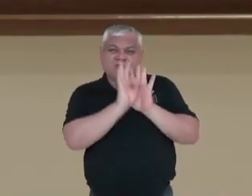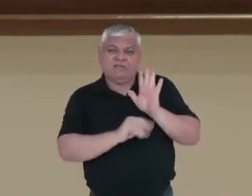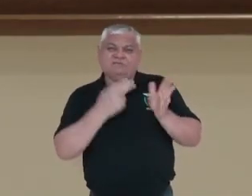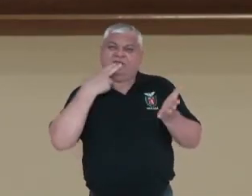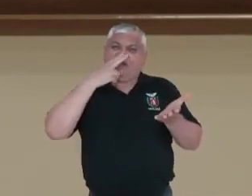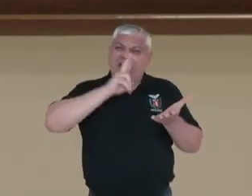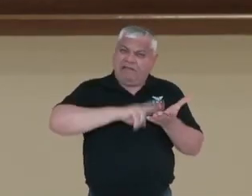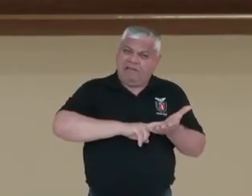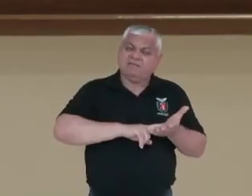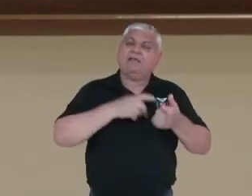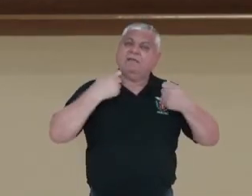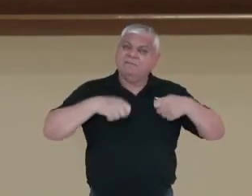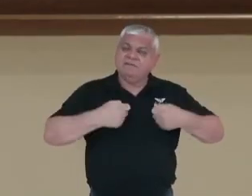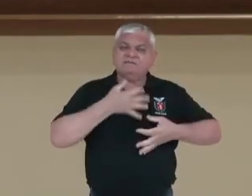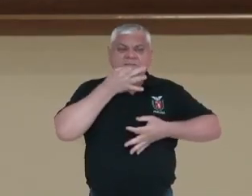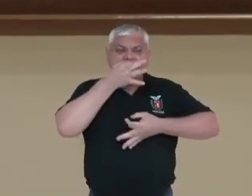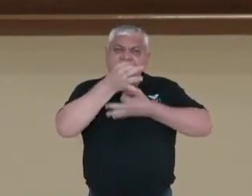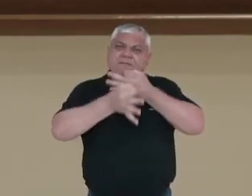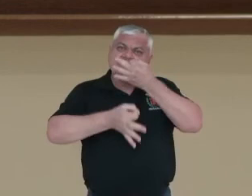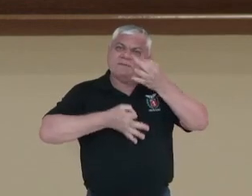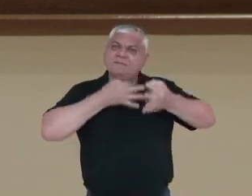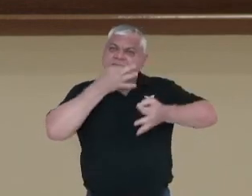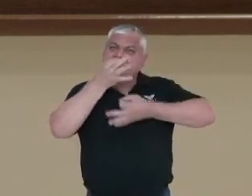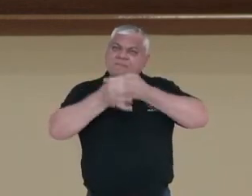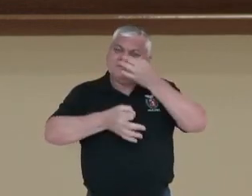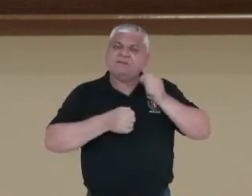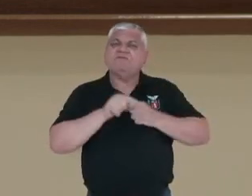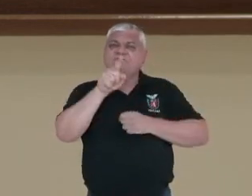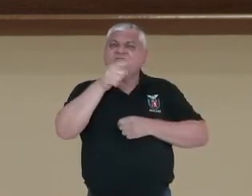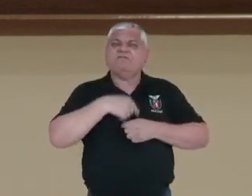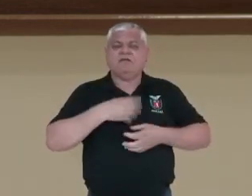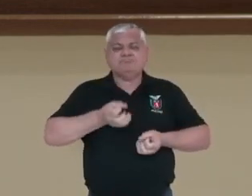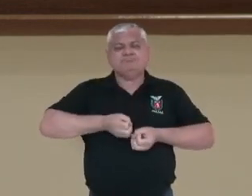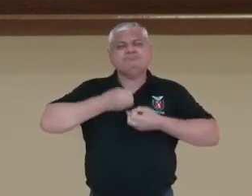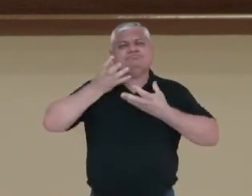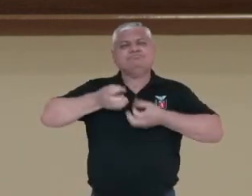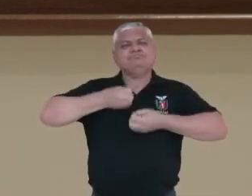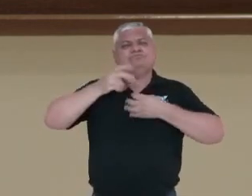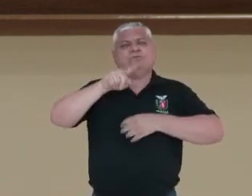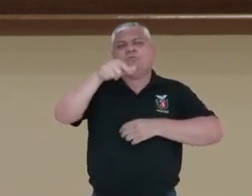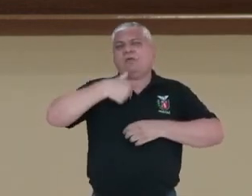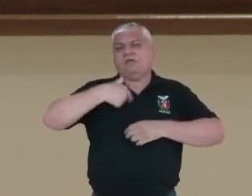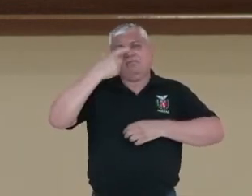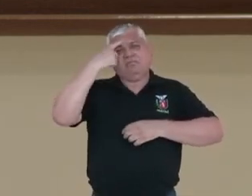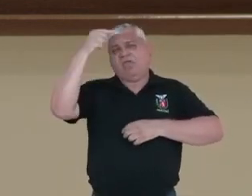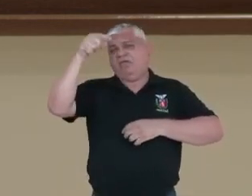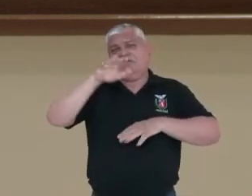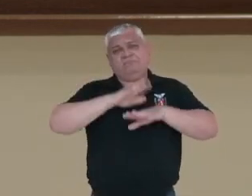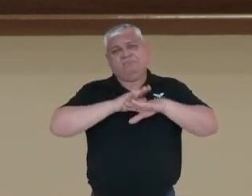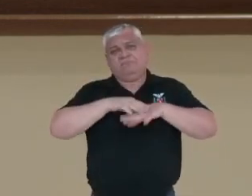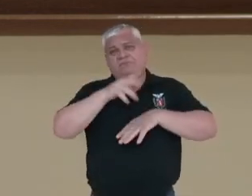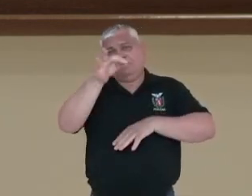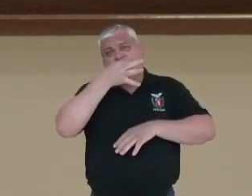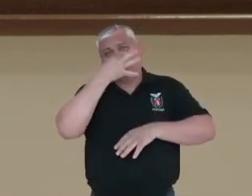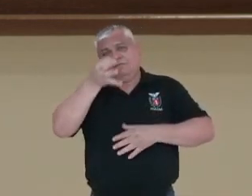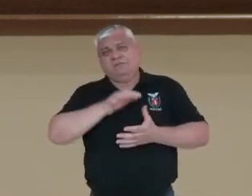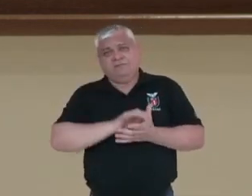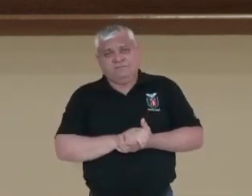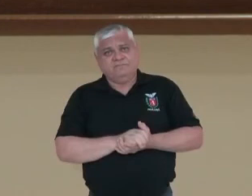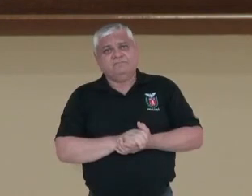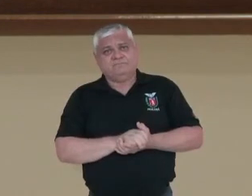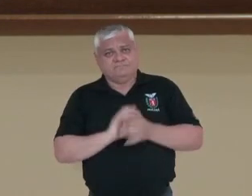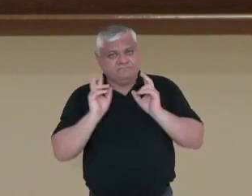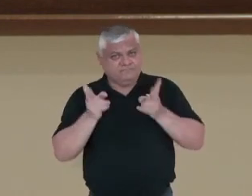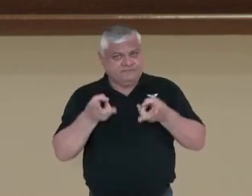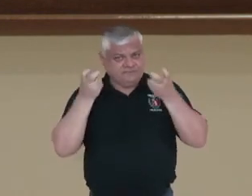leitor, ele tem que ser um texto argumentativo e expositivo. Você vai expor a sua ideia e argumentar a favor dela, como a gente